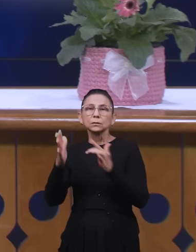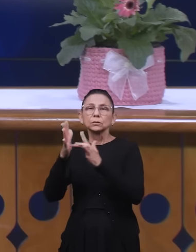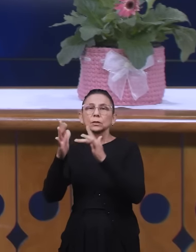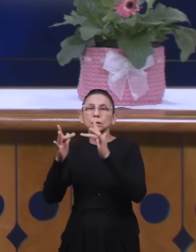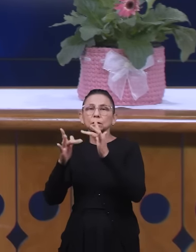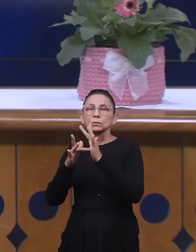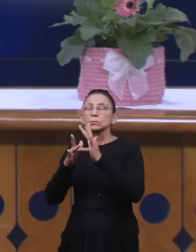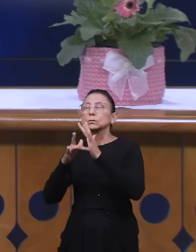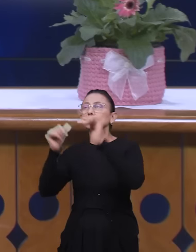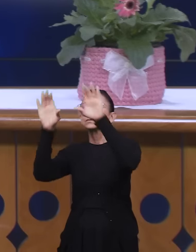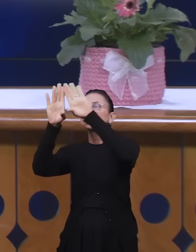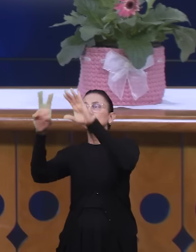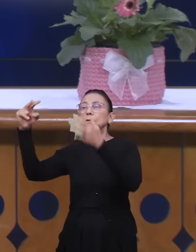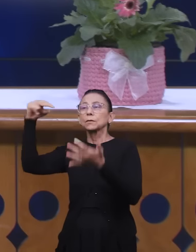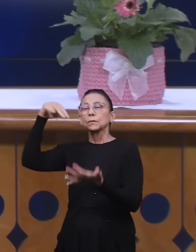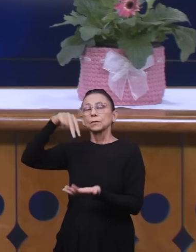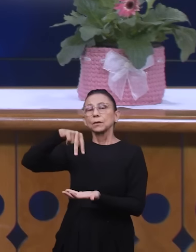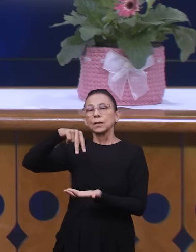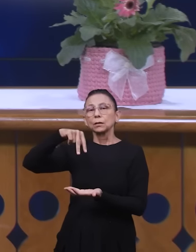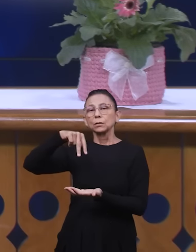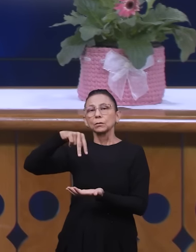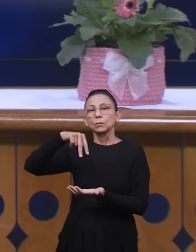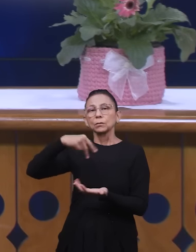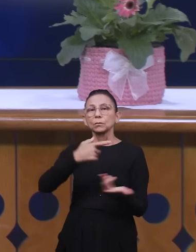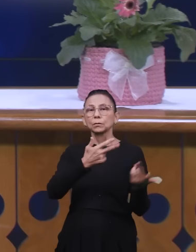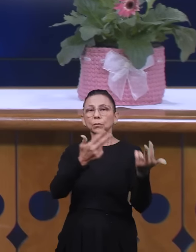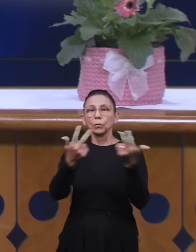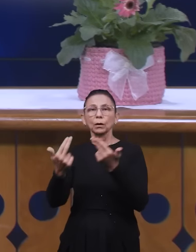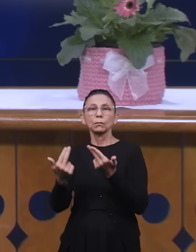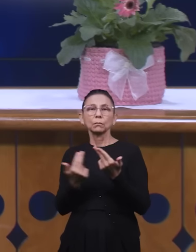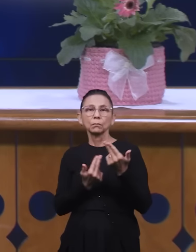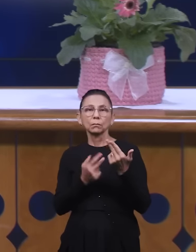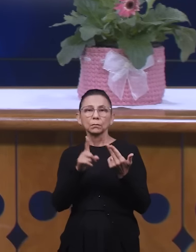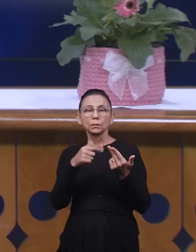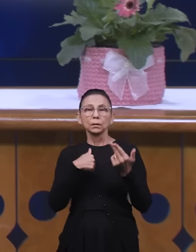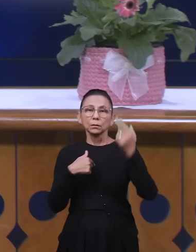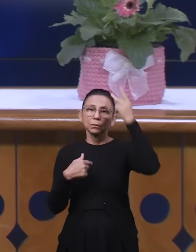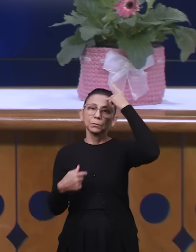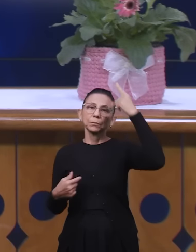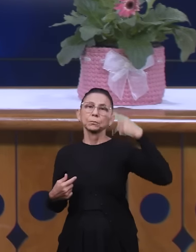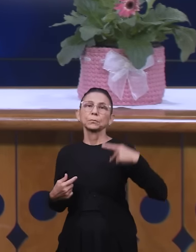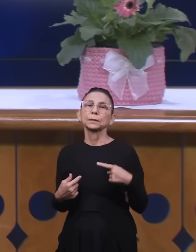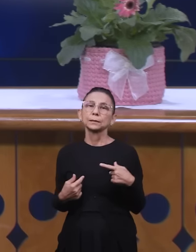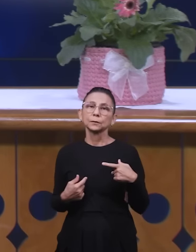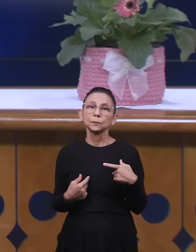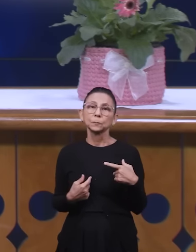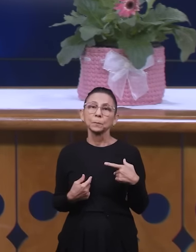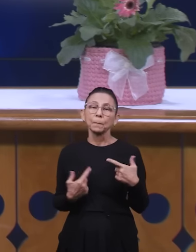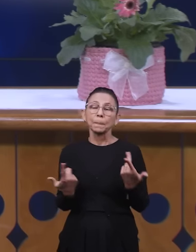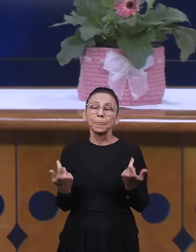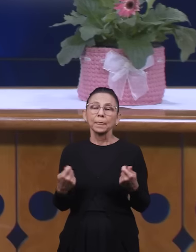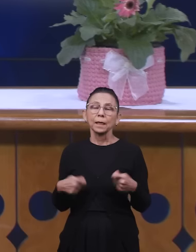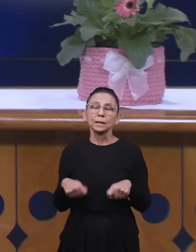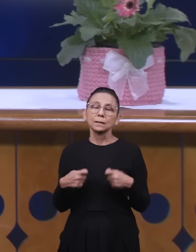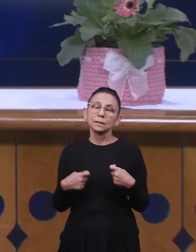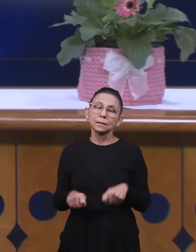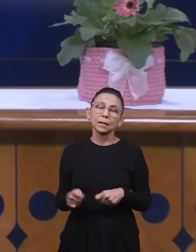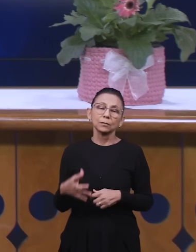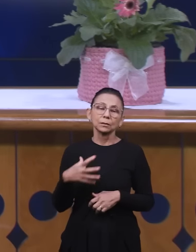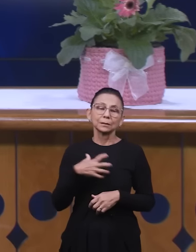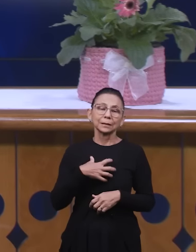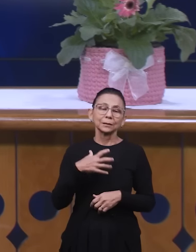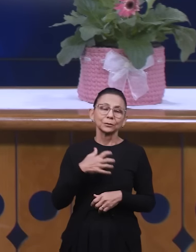que ele conhecesse as necessidades dos homens, para que ele pudesse entender as